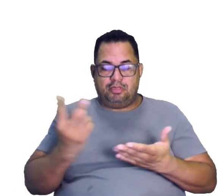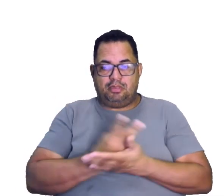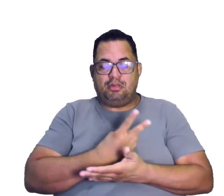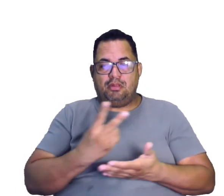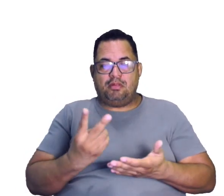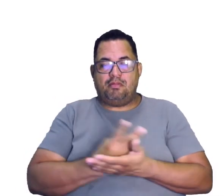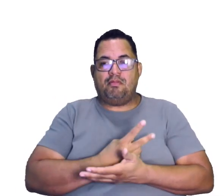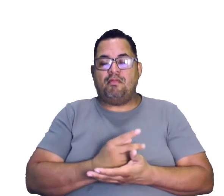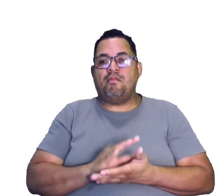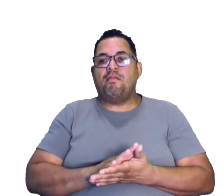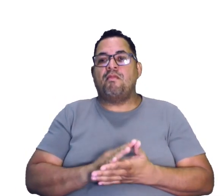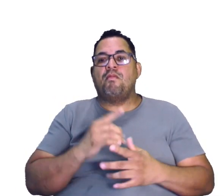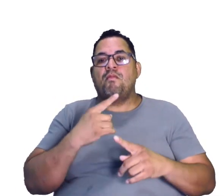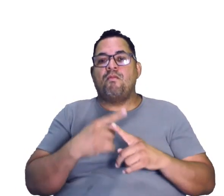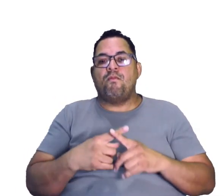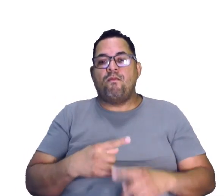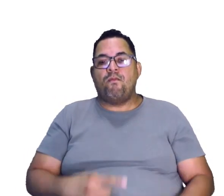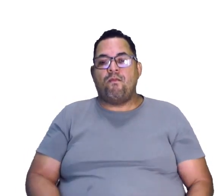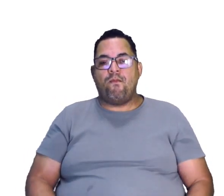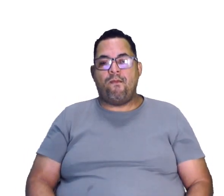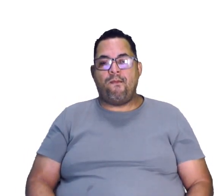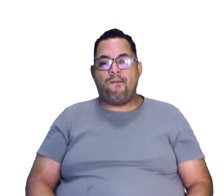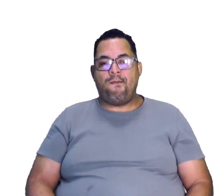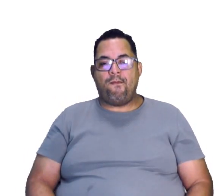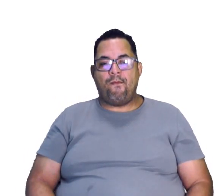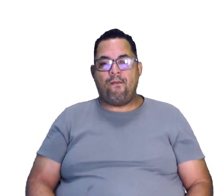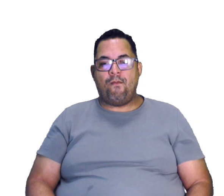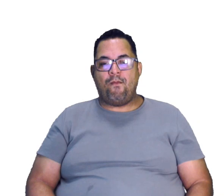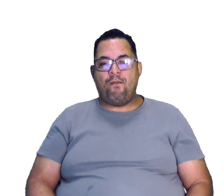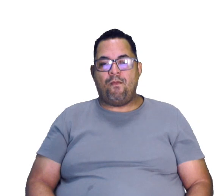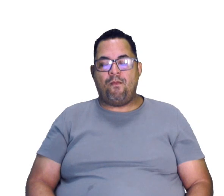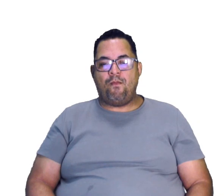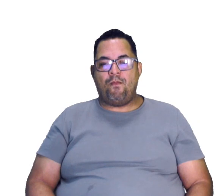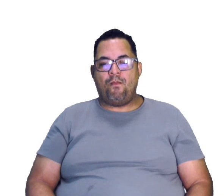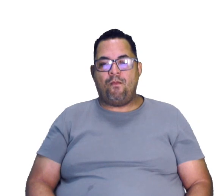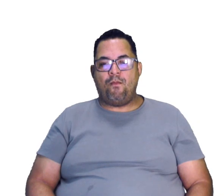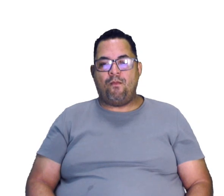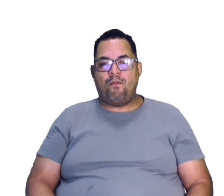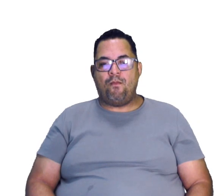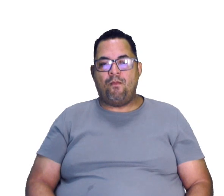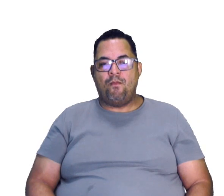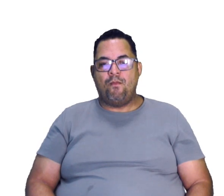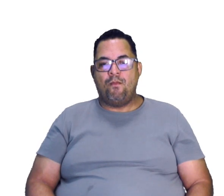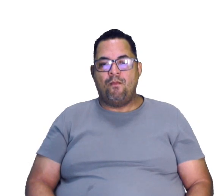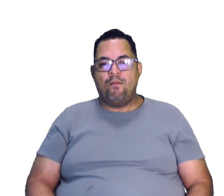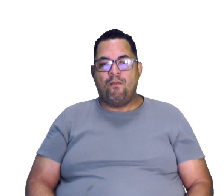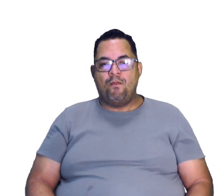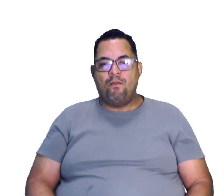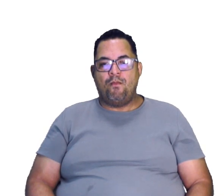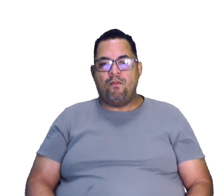lá e multiplica. 1 vezes x vai dar x igual a